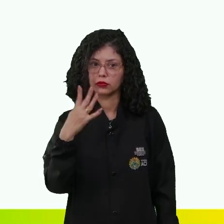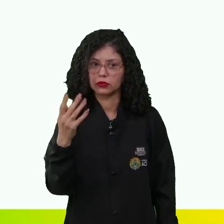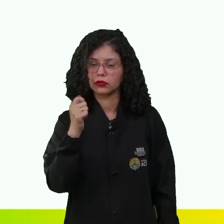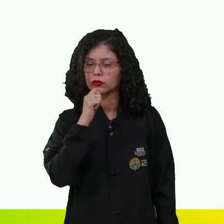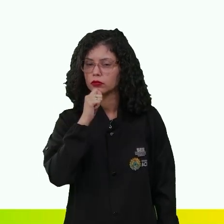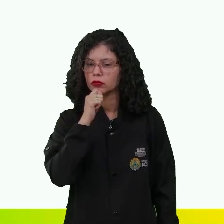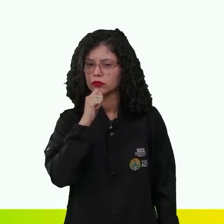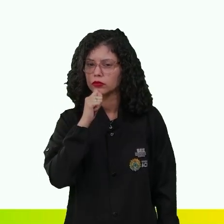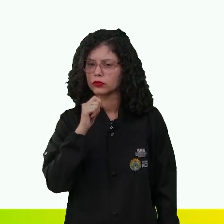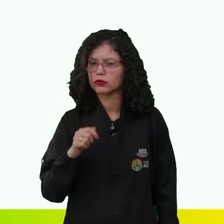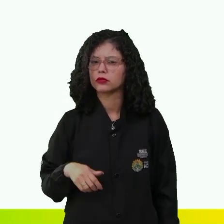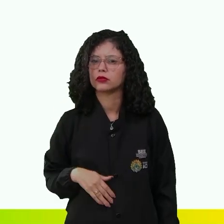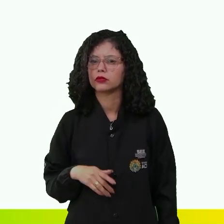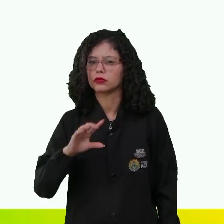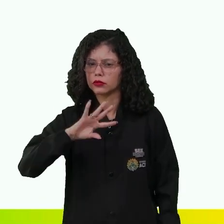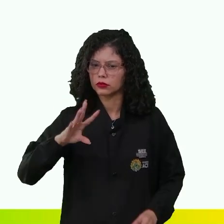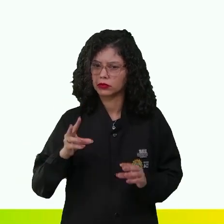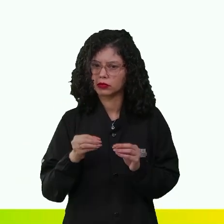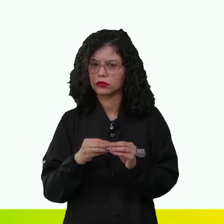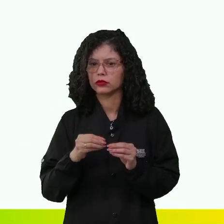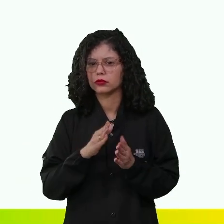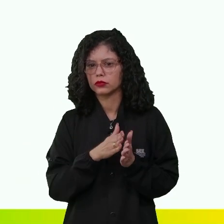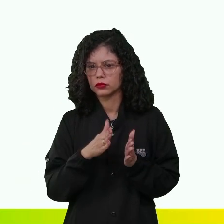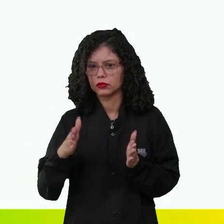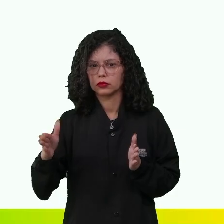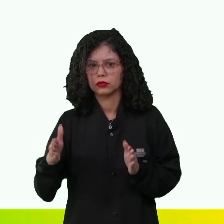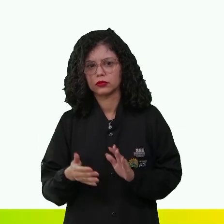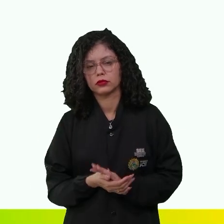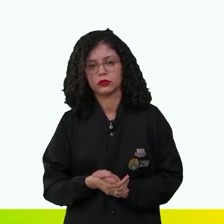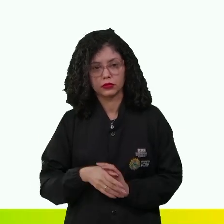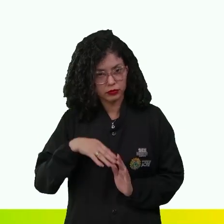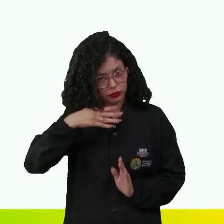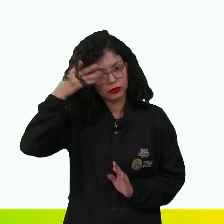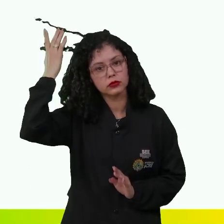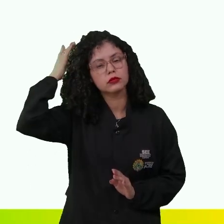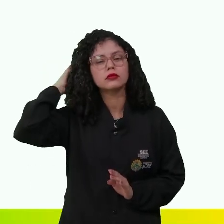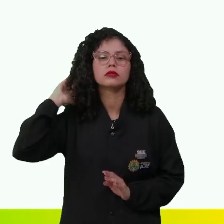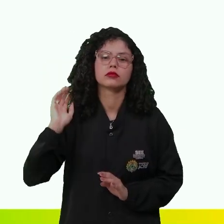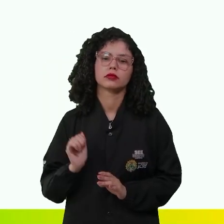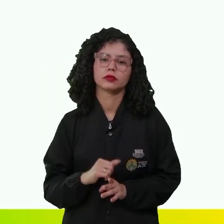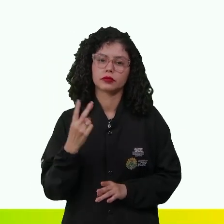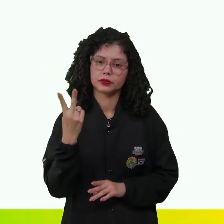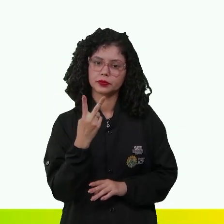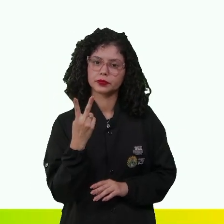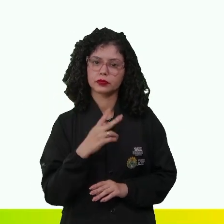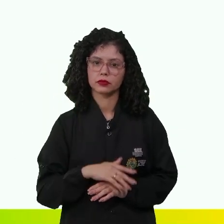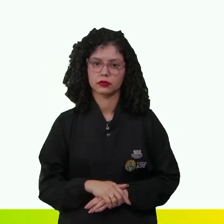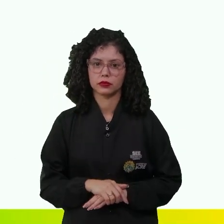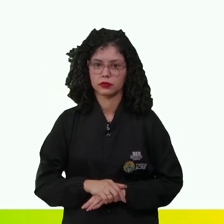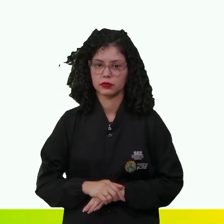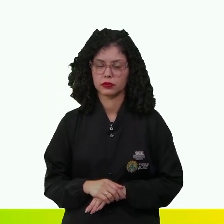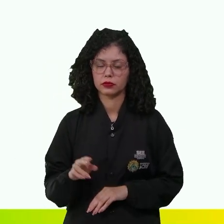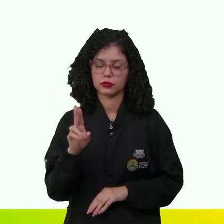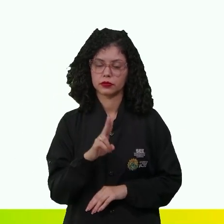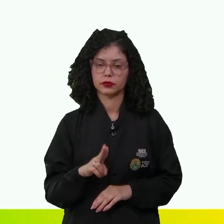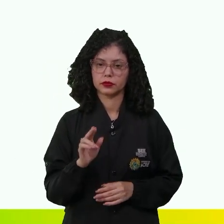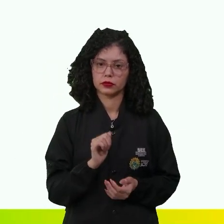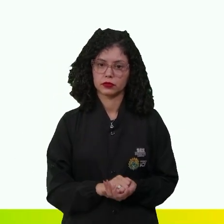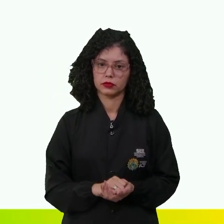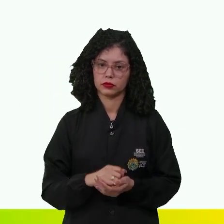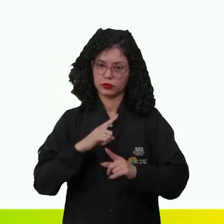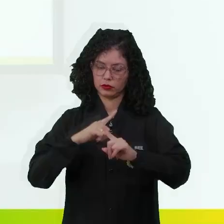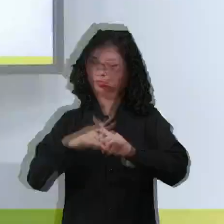tempo ele levará para completar o percurso? Podemos resolver de duas maneiras. Usando a regra